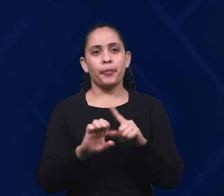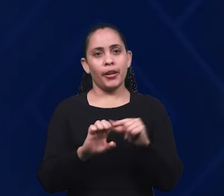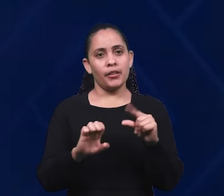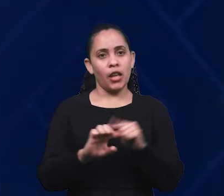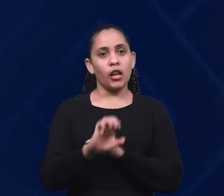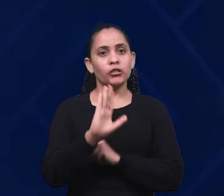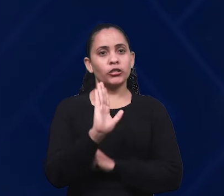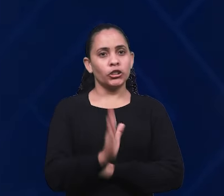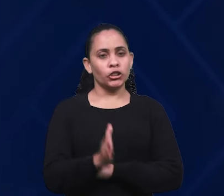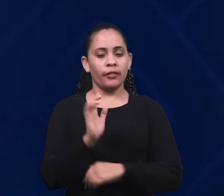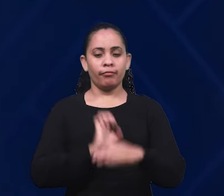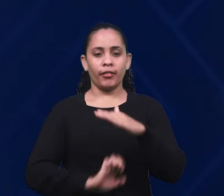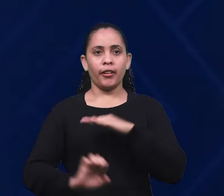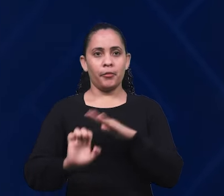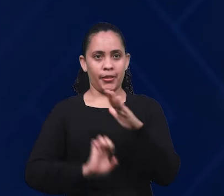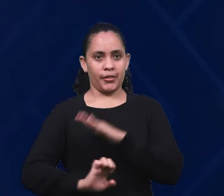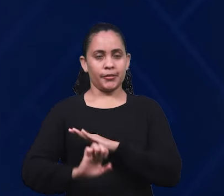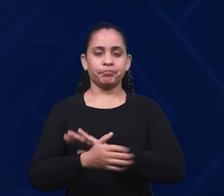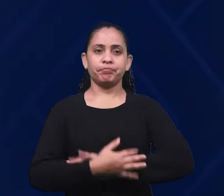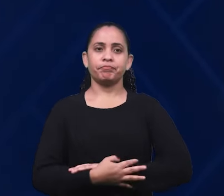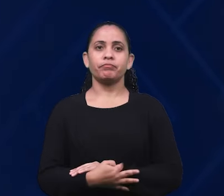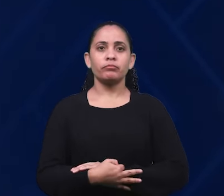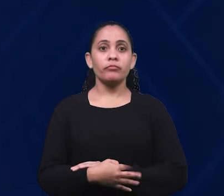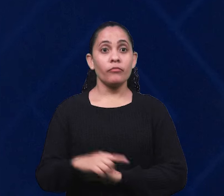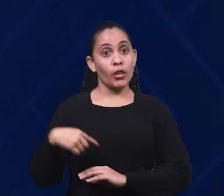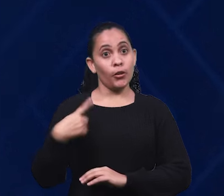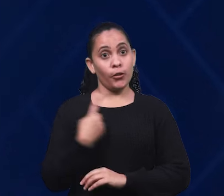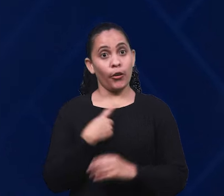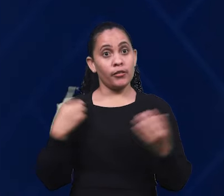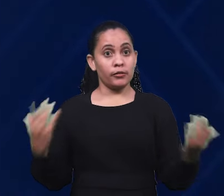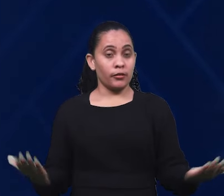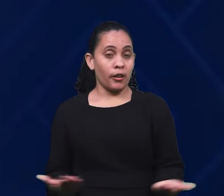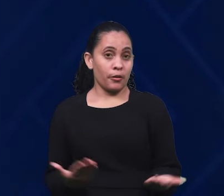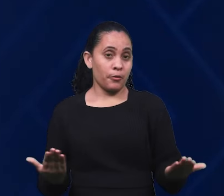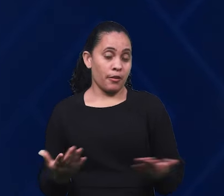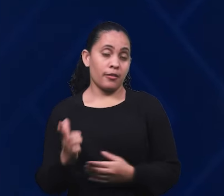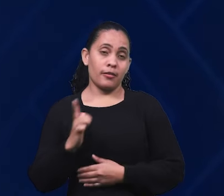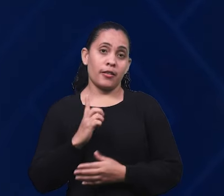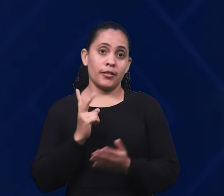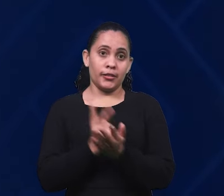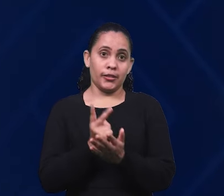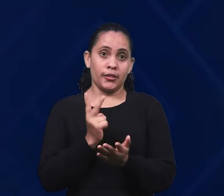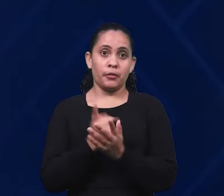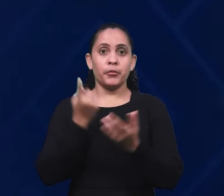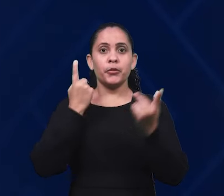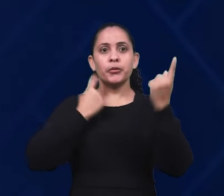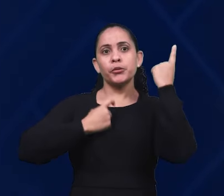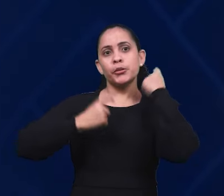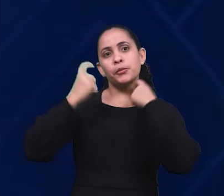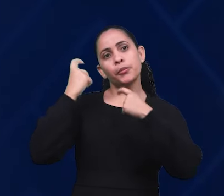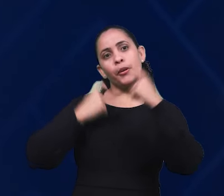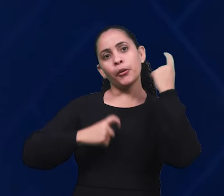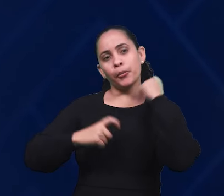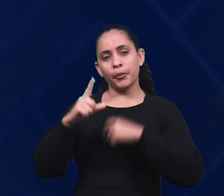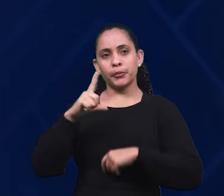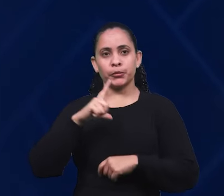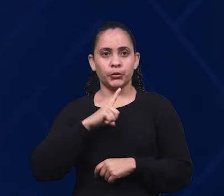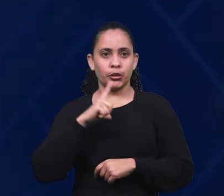seus negócios consolidados. E nós sempre nos preocupamos e temos